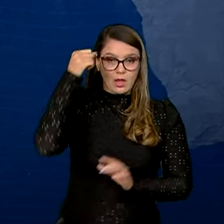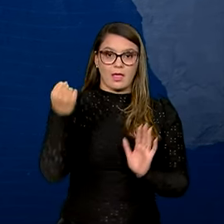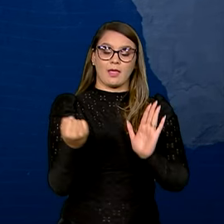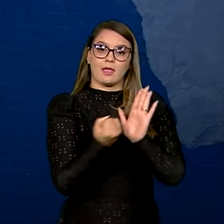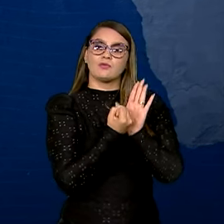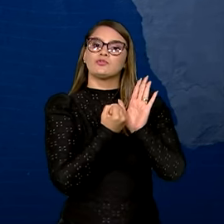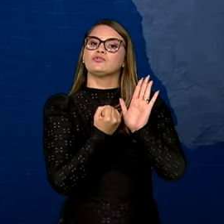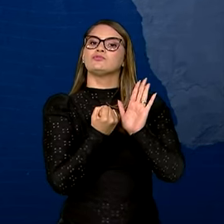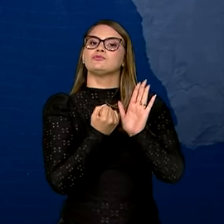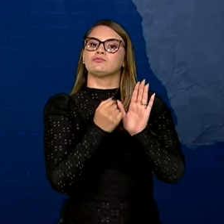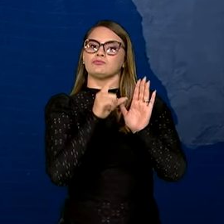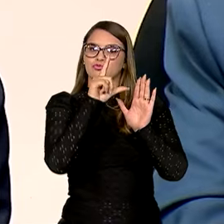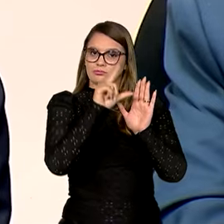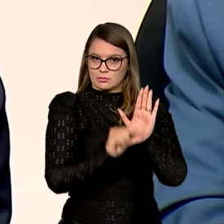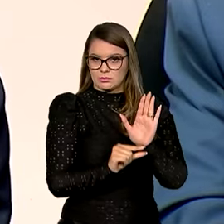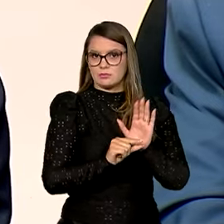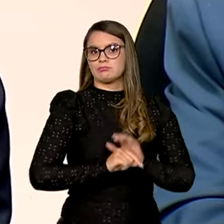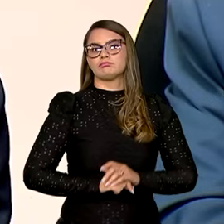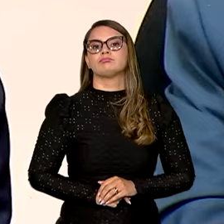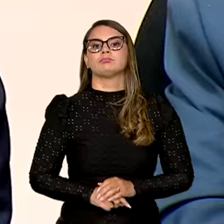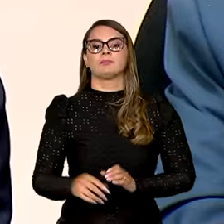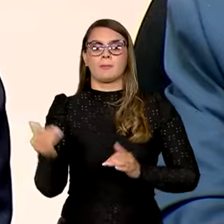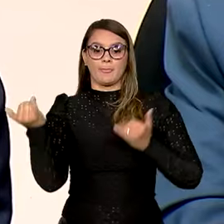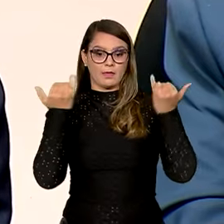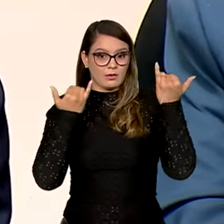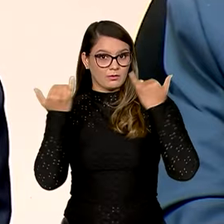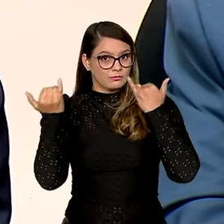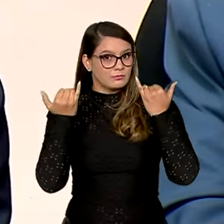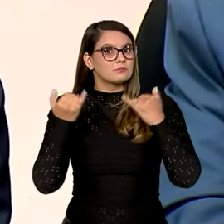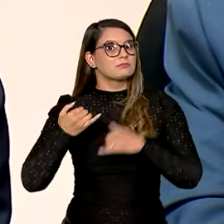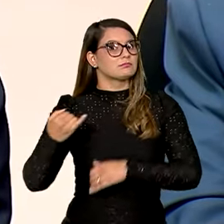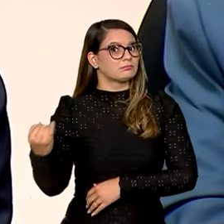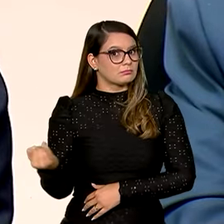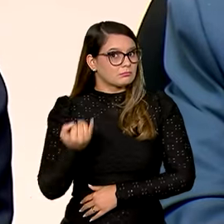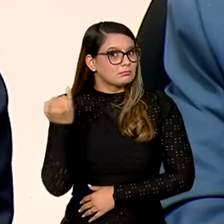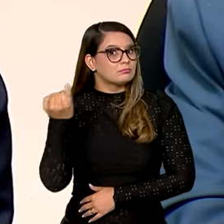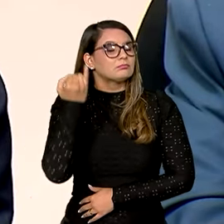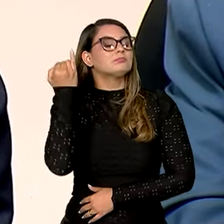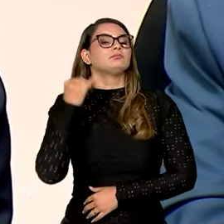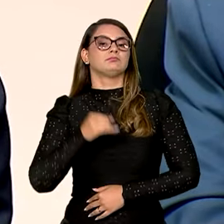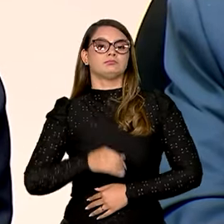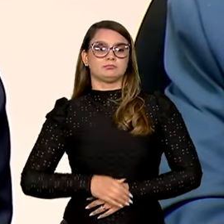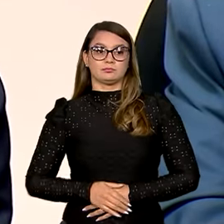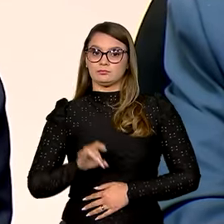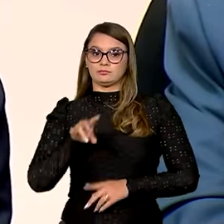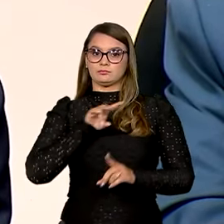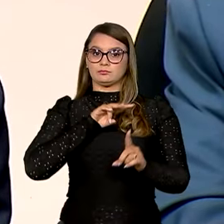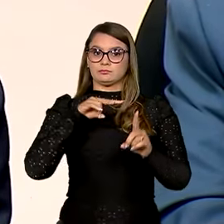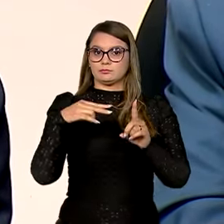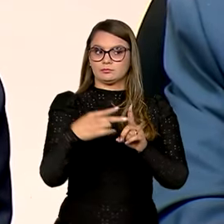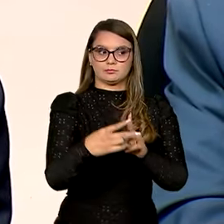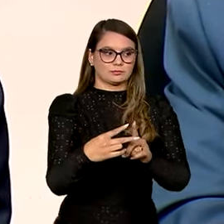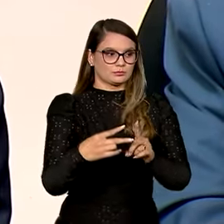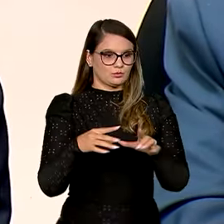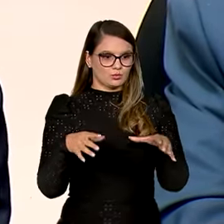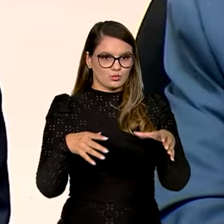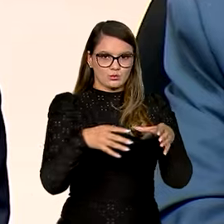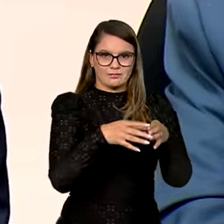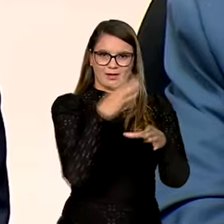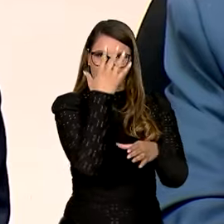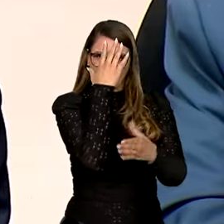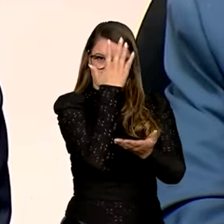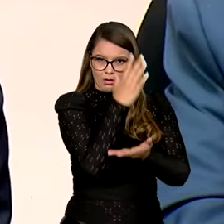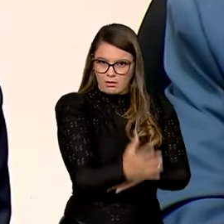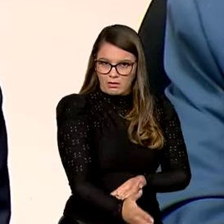registraram as maiores quedas. Esse é um dado bastante relevante, não do ponto de vista do montante desmatado, nós estamos